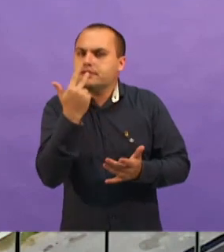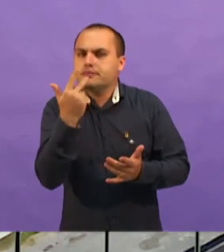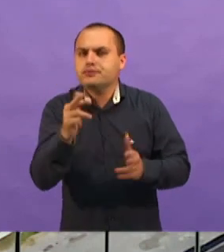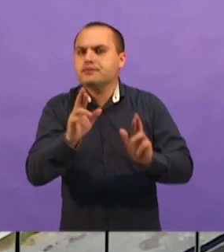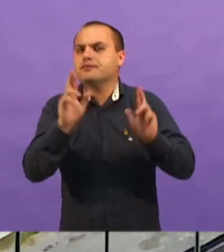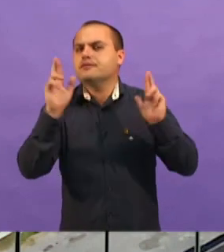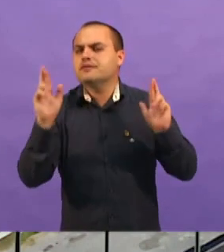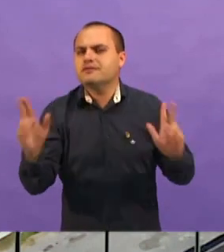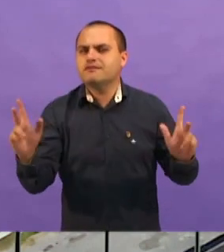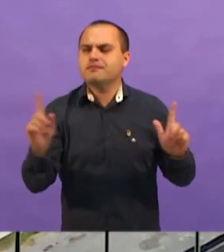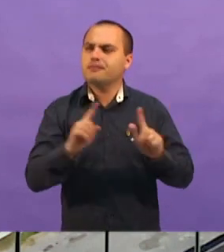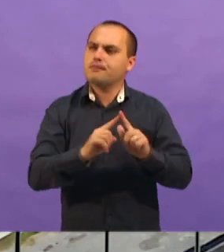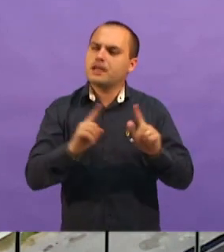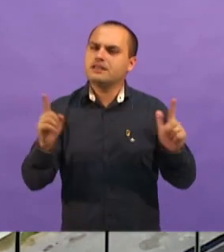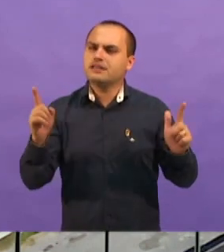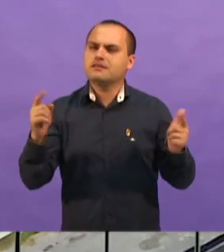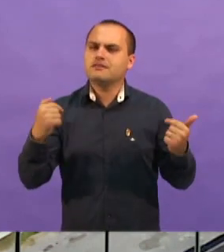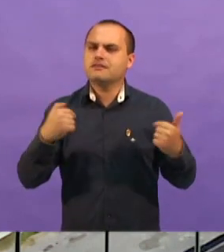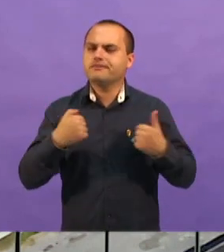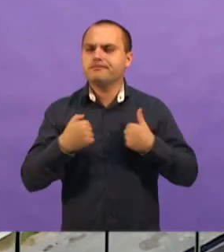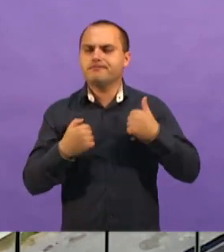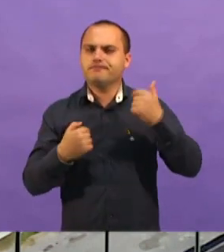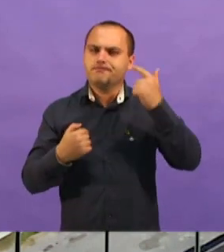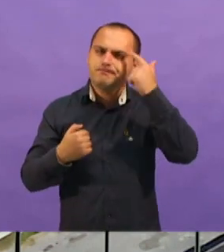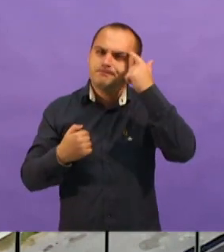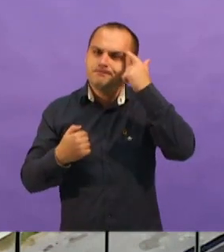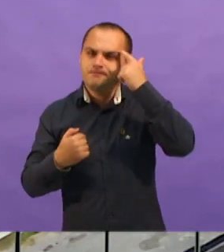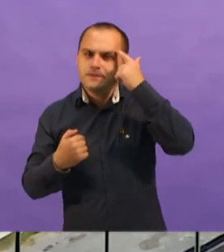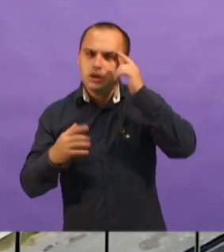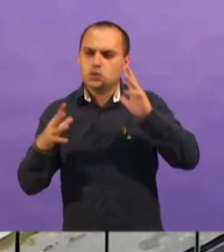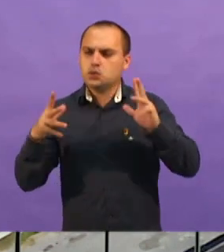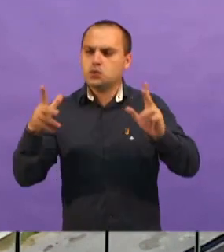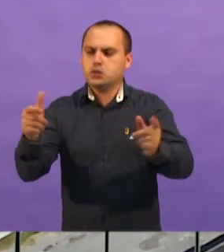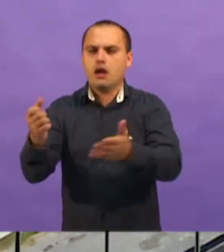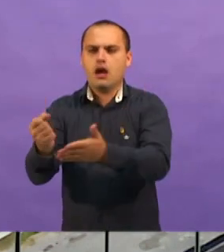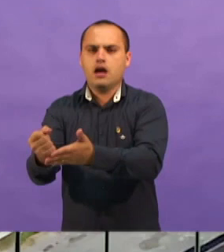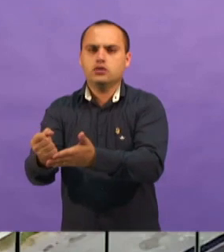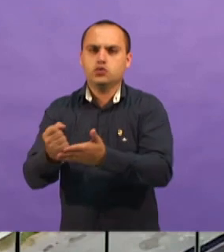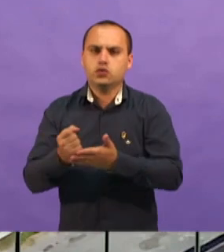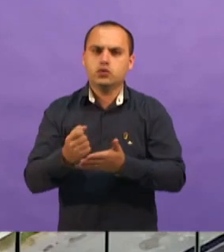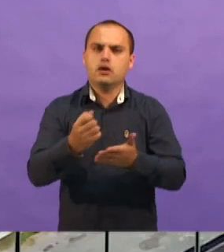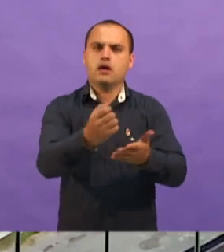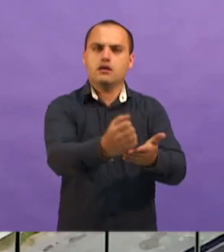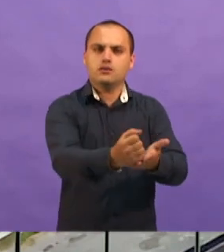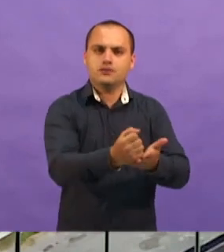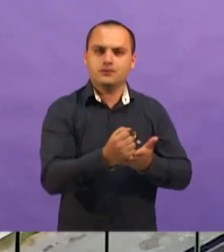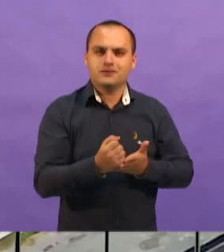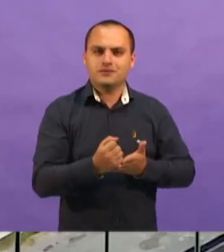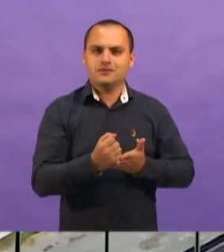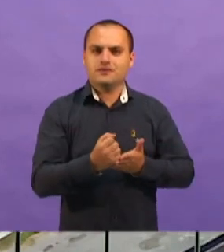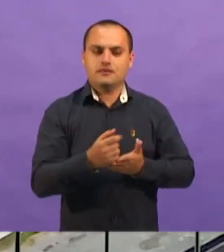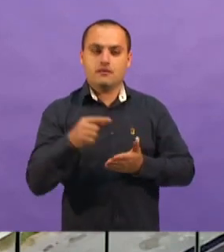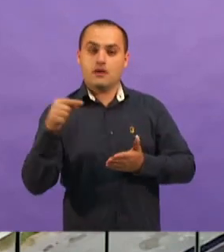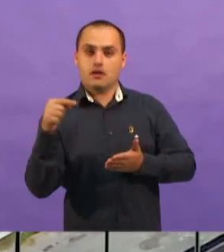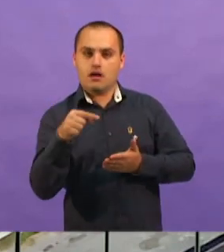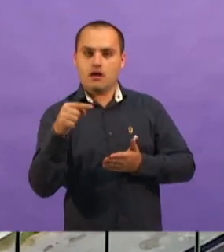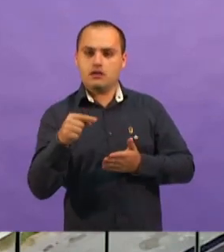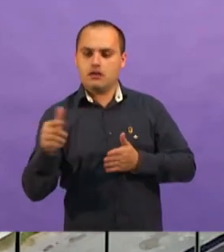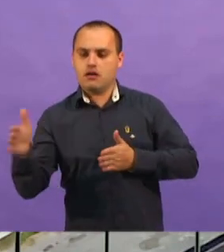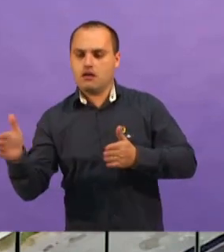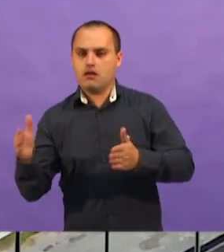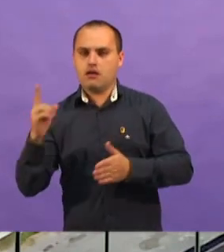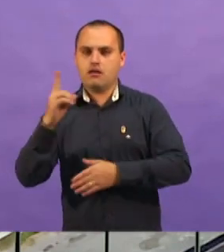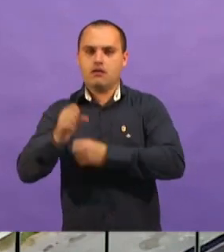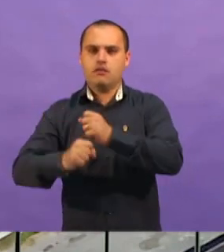eu penso que pela colaboração que o anuário vem recebendo ao longo